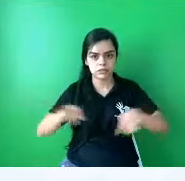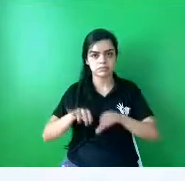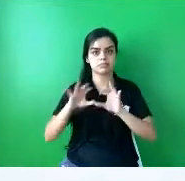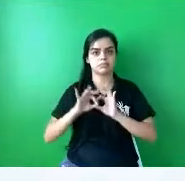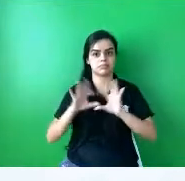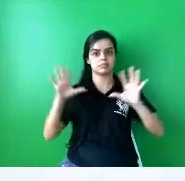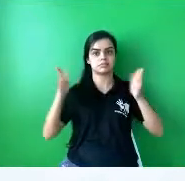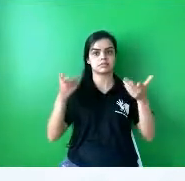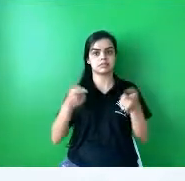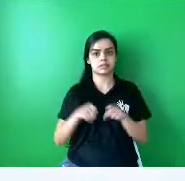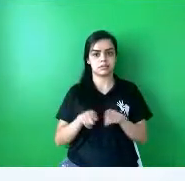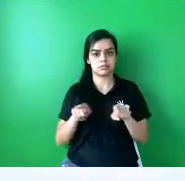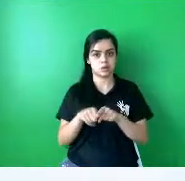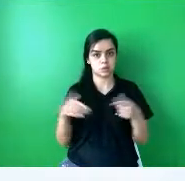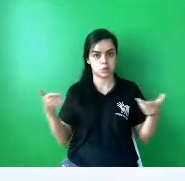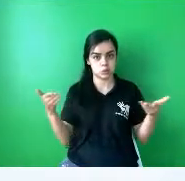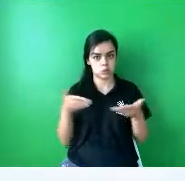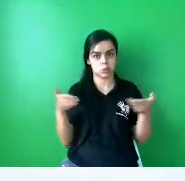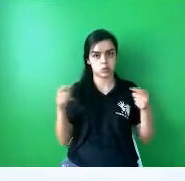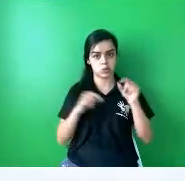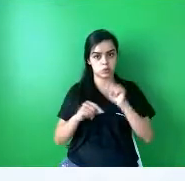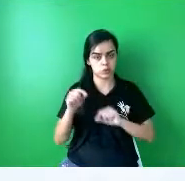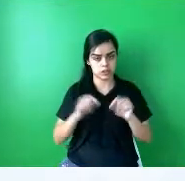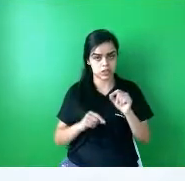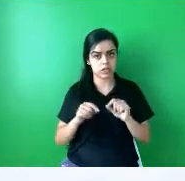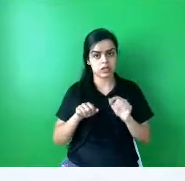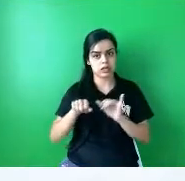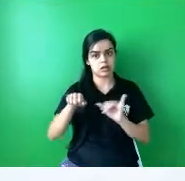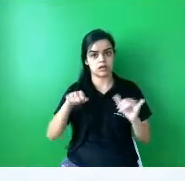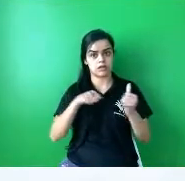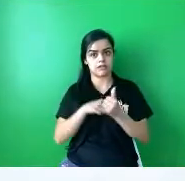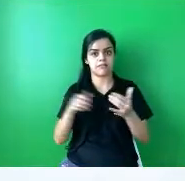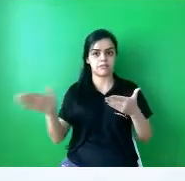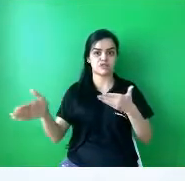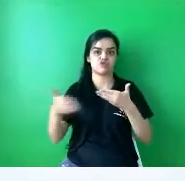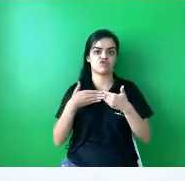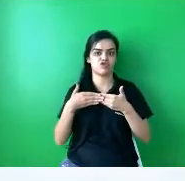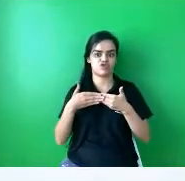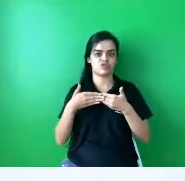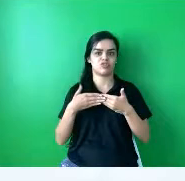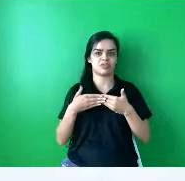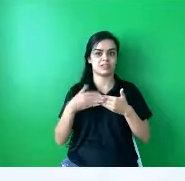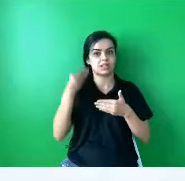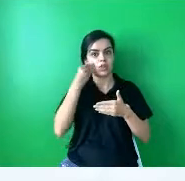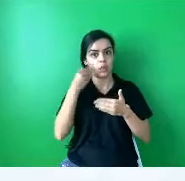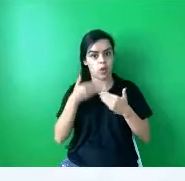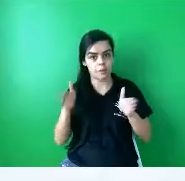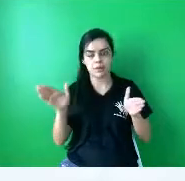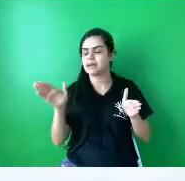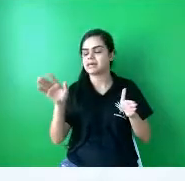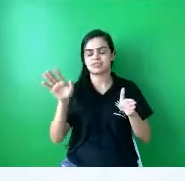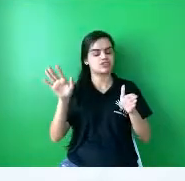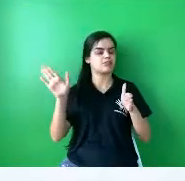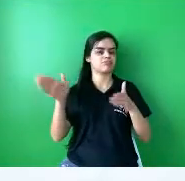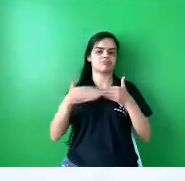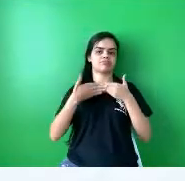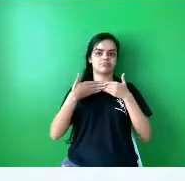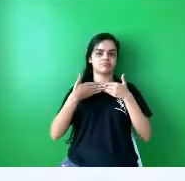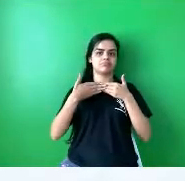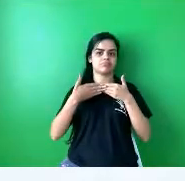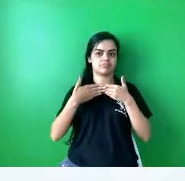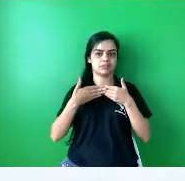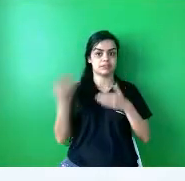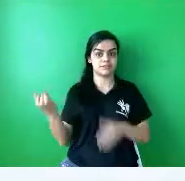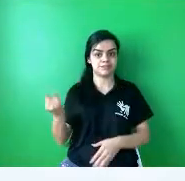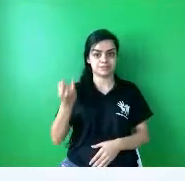estava comentando comigo hoje que em São José dos Pinhais acabaram de fechar um parque lá que tentou abrir e eles fecharam um parque aquático. Então é bem